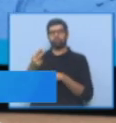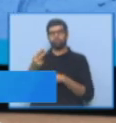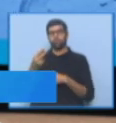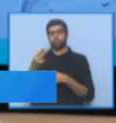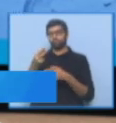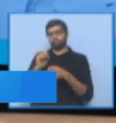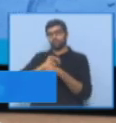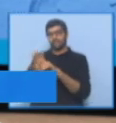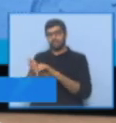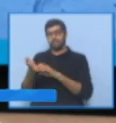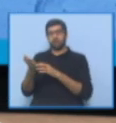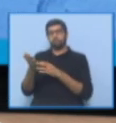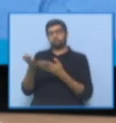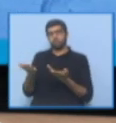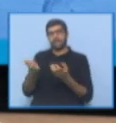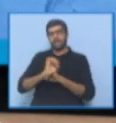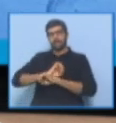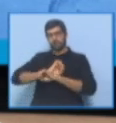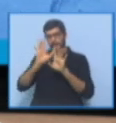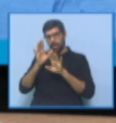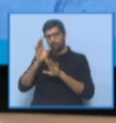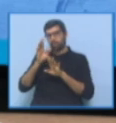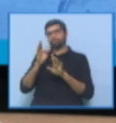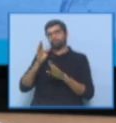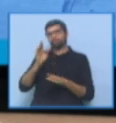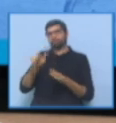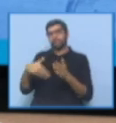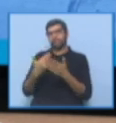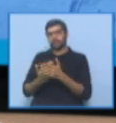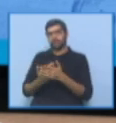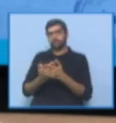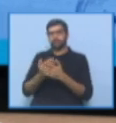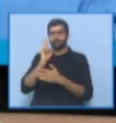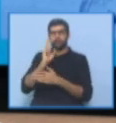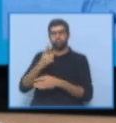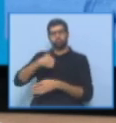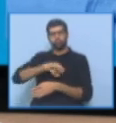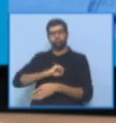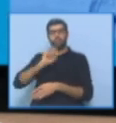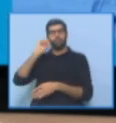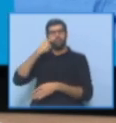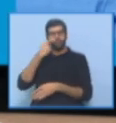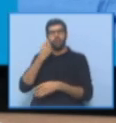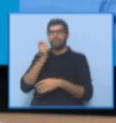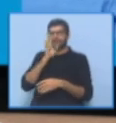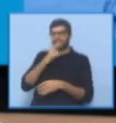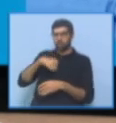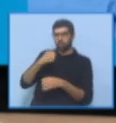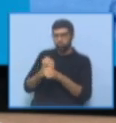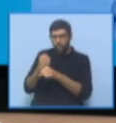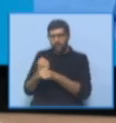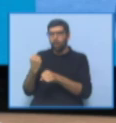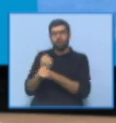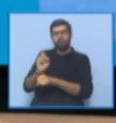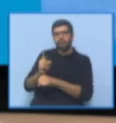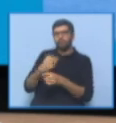do Mediterrâneo, é claro que coloca em primeiro lugar os nossos valores em causa. Somos capazes de agir ou não perante o drama